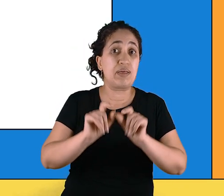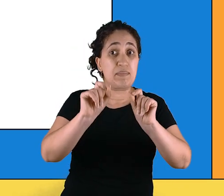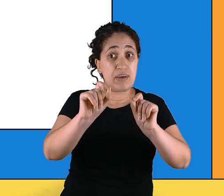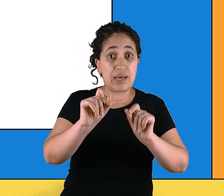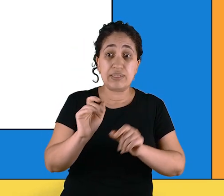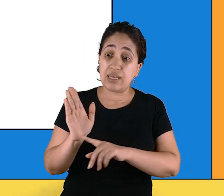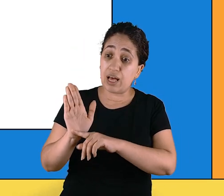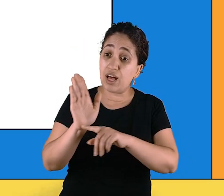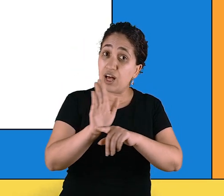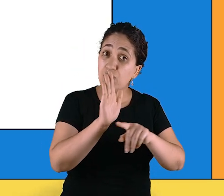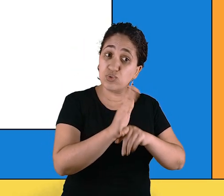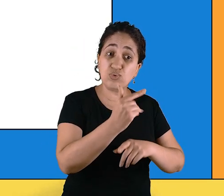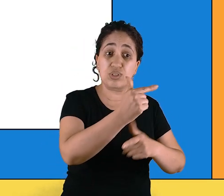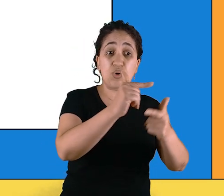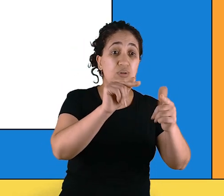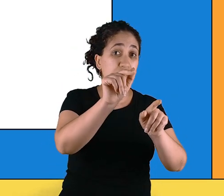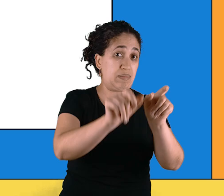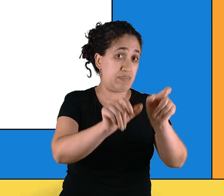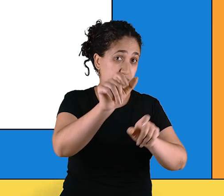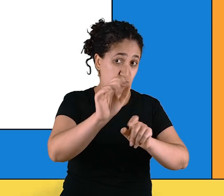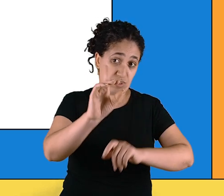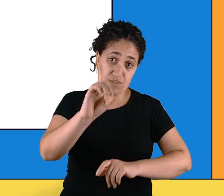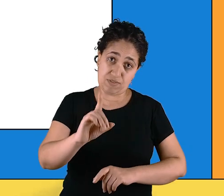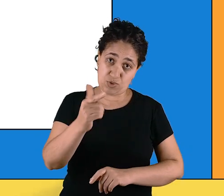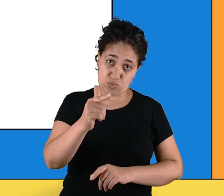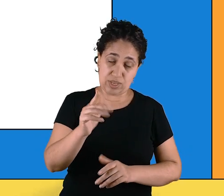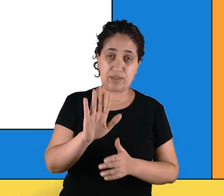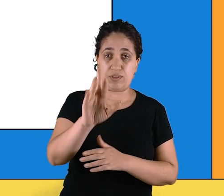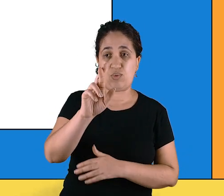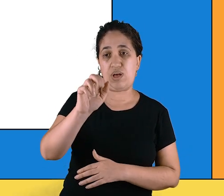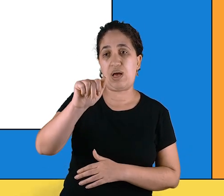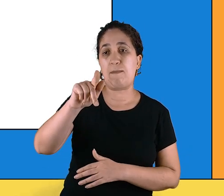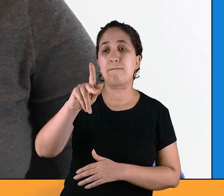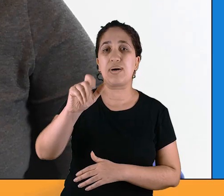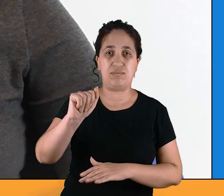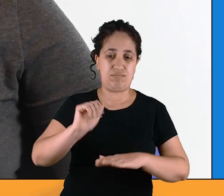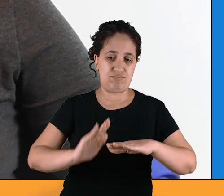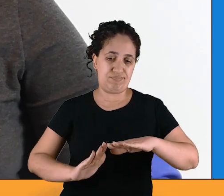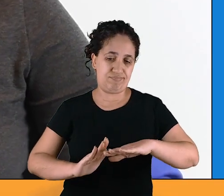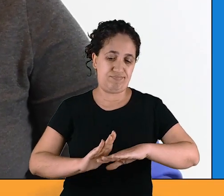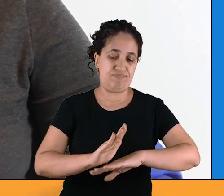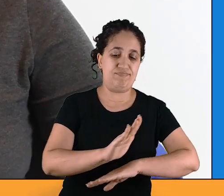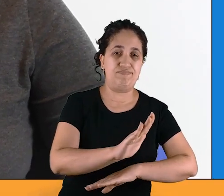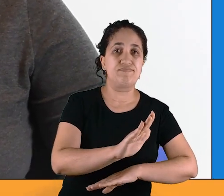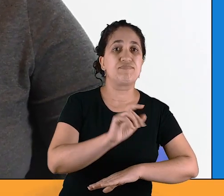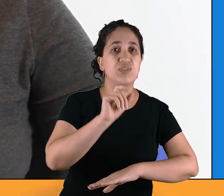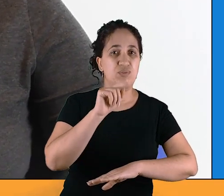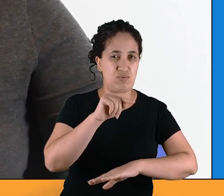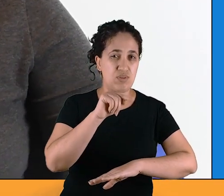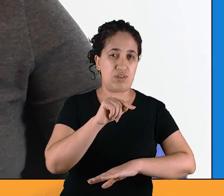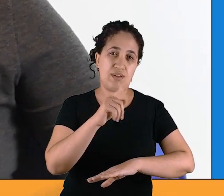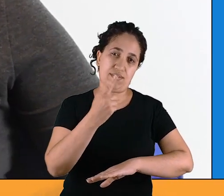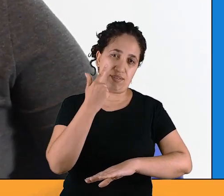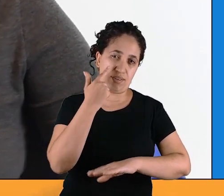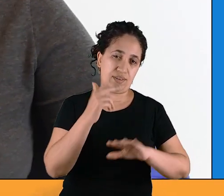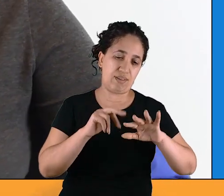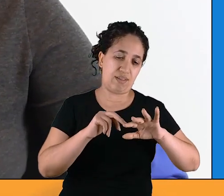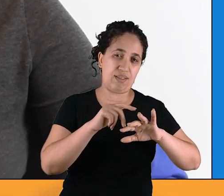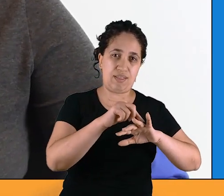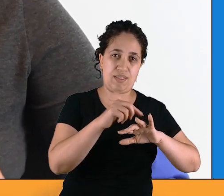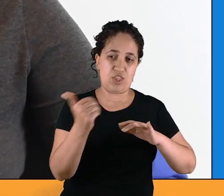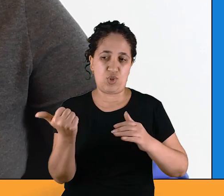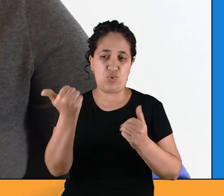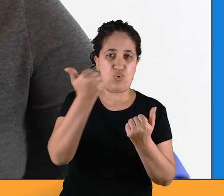vão beneficiar pessoas sem deficiência. Então a gente falou da rampa. Quando você tem uma rampa, né, que vai substituir